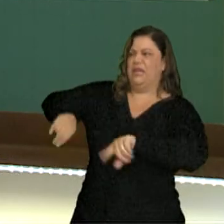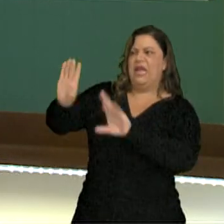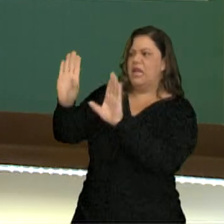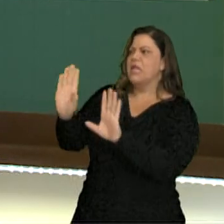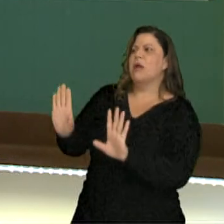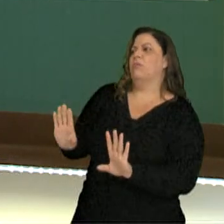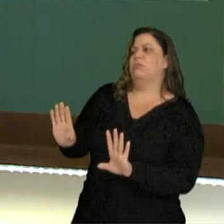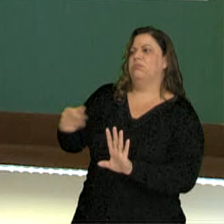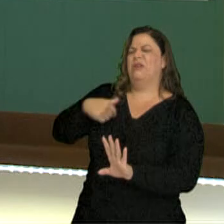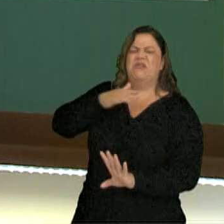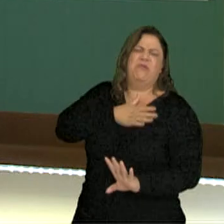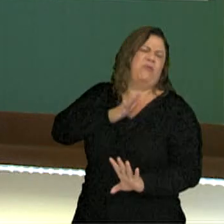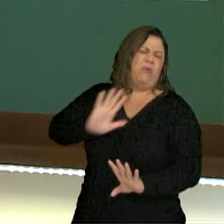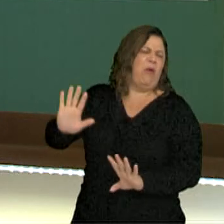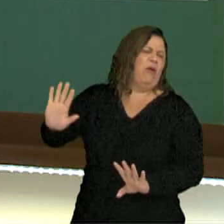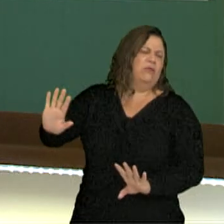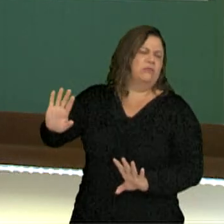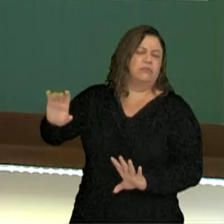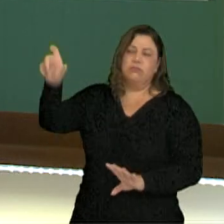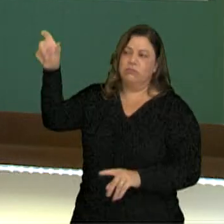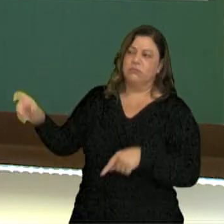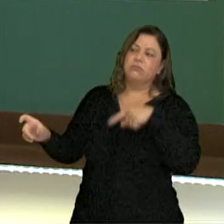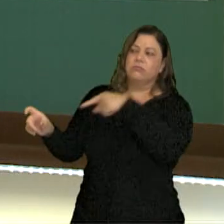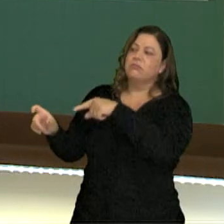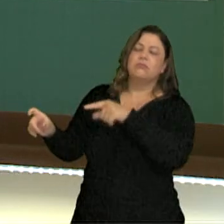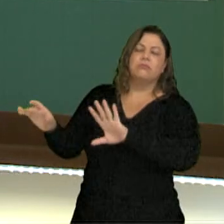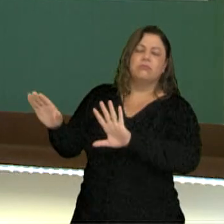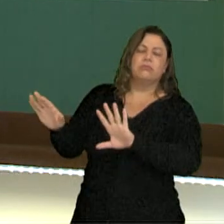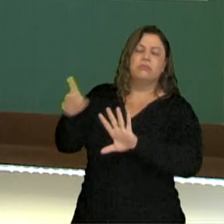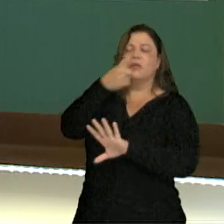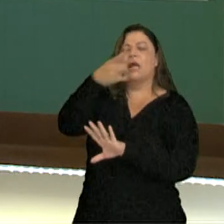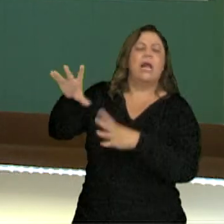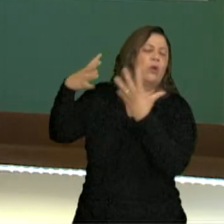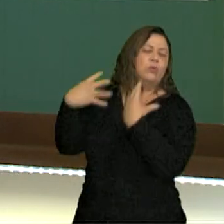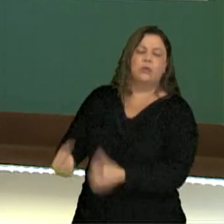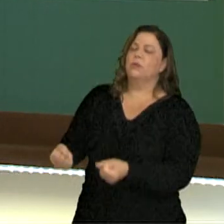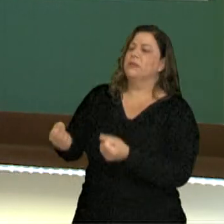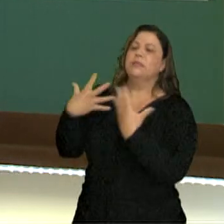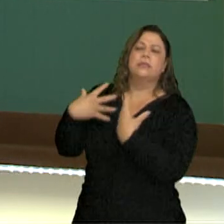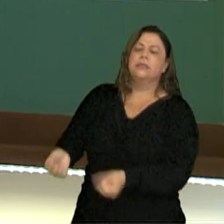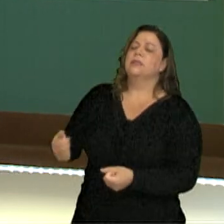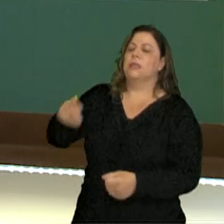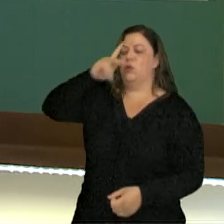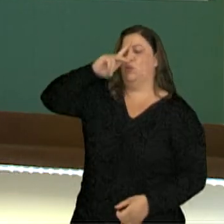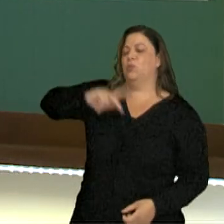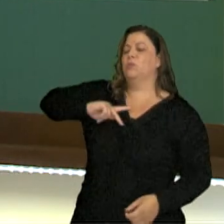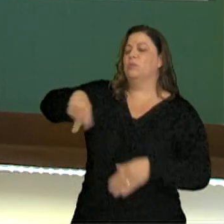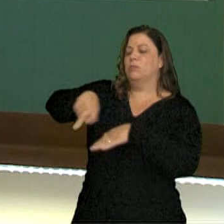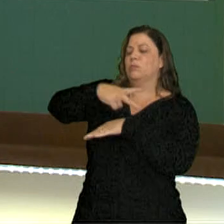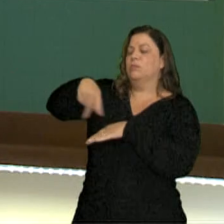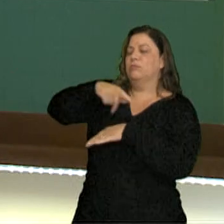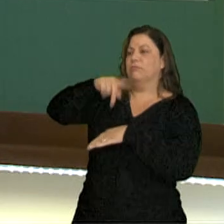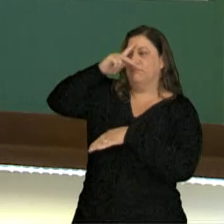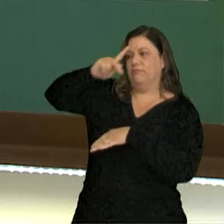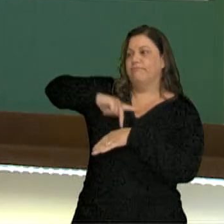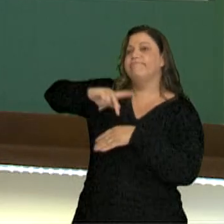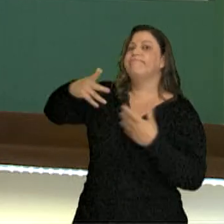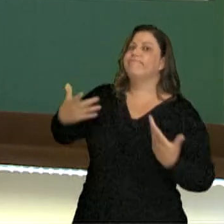jeito, eu não gosto do jeito que você fala, então eu não aceito a sua presença no meu país.